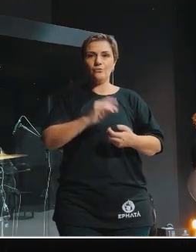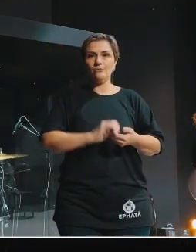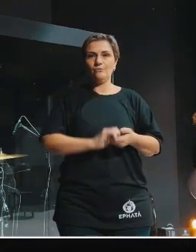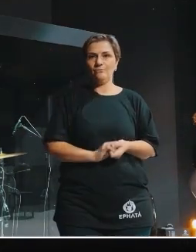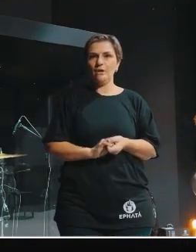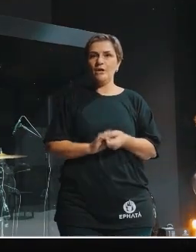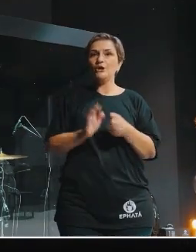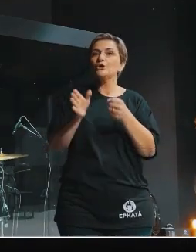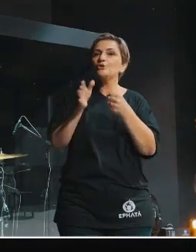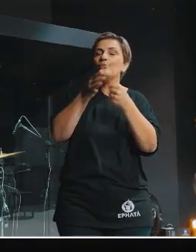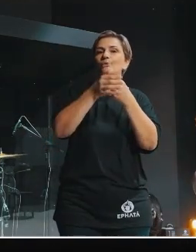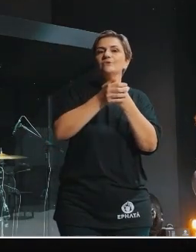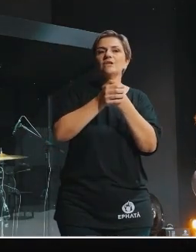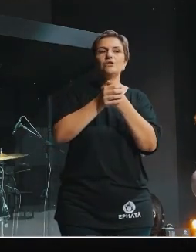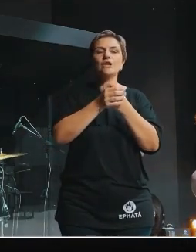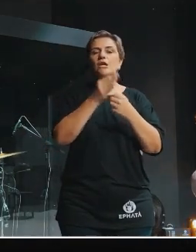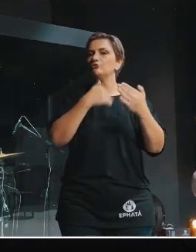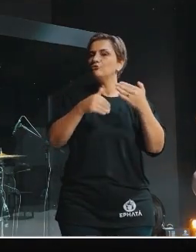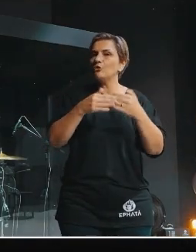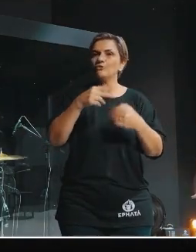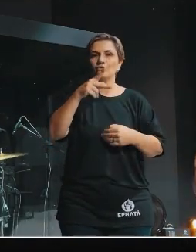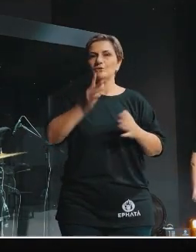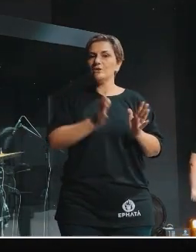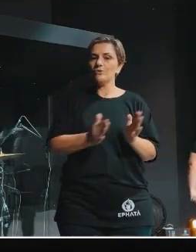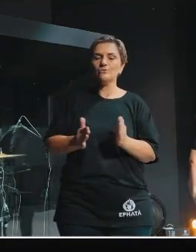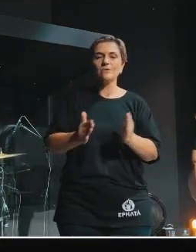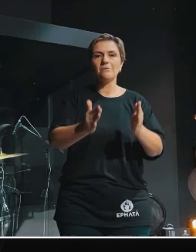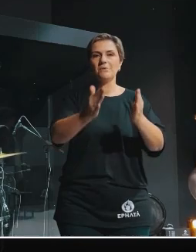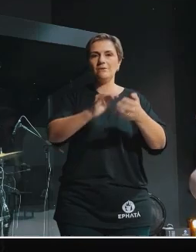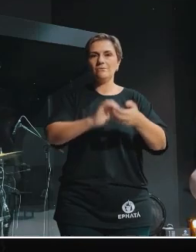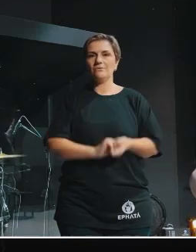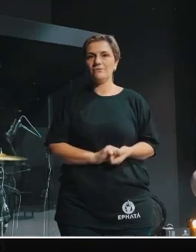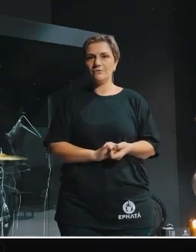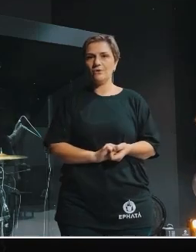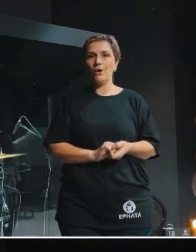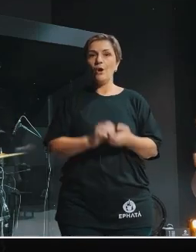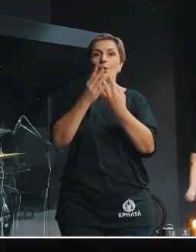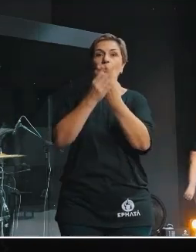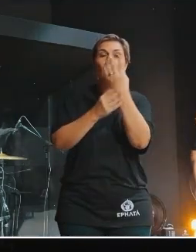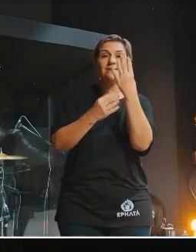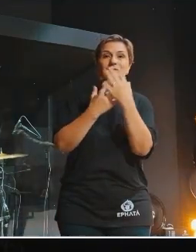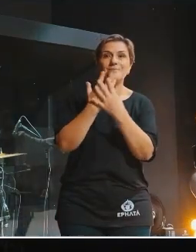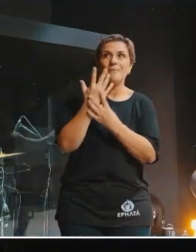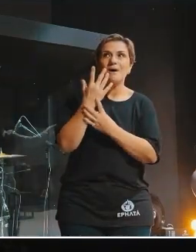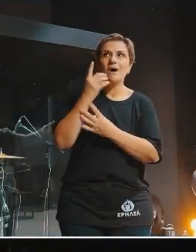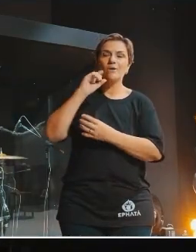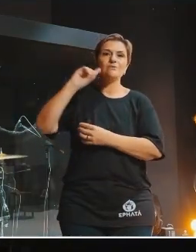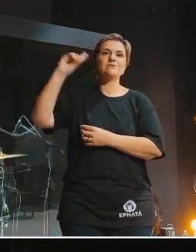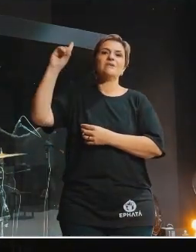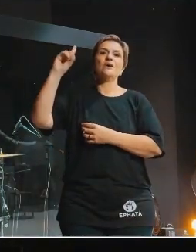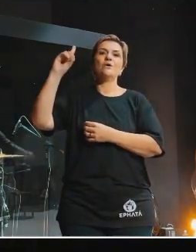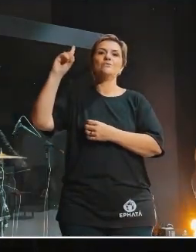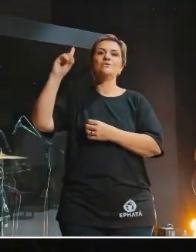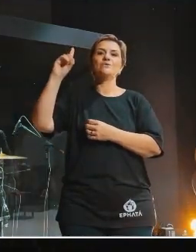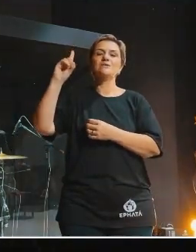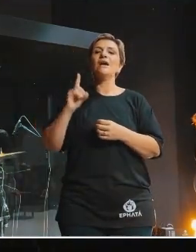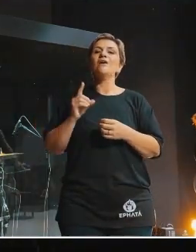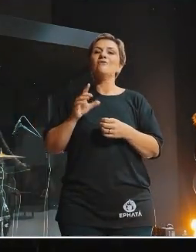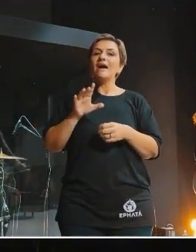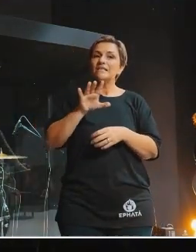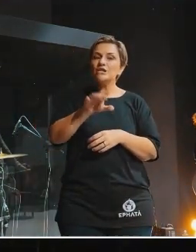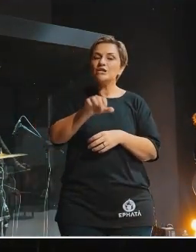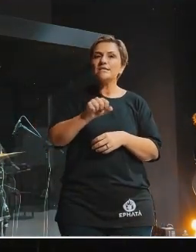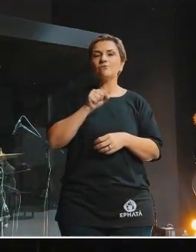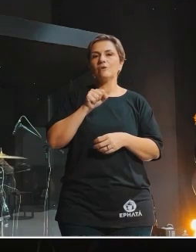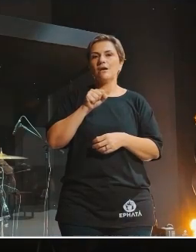todos os seus caminhos. Com as mãos ele o segurarão, para